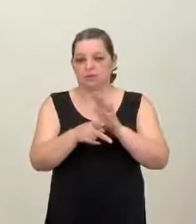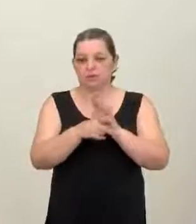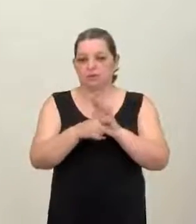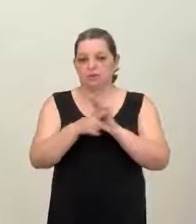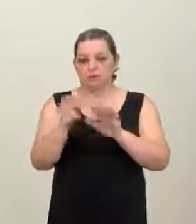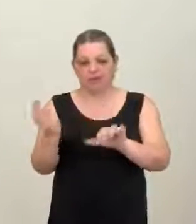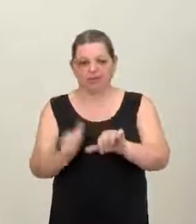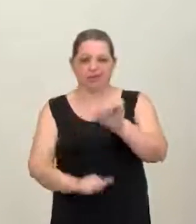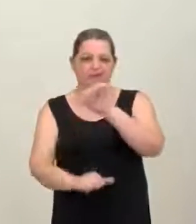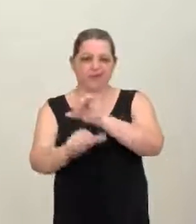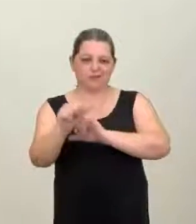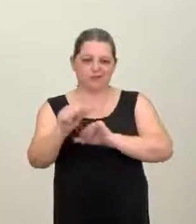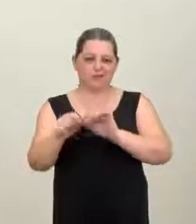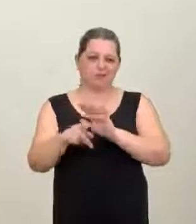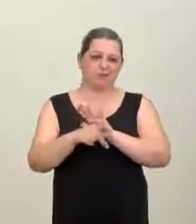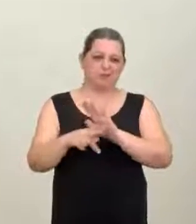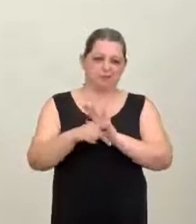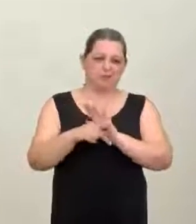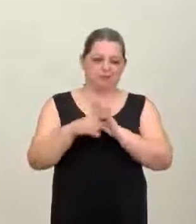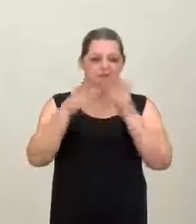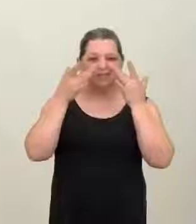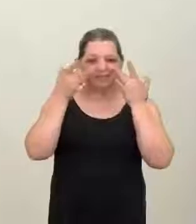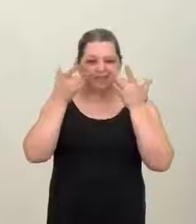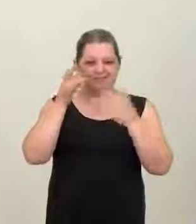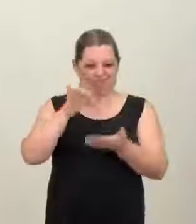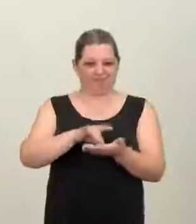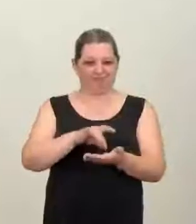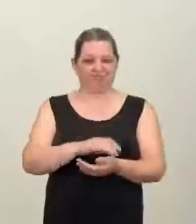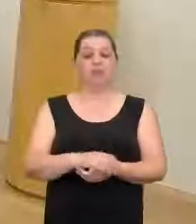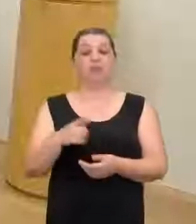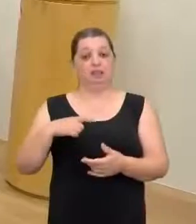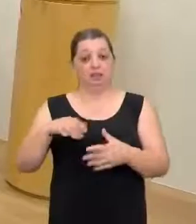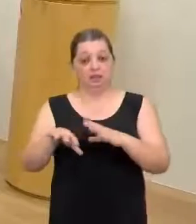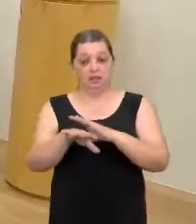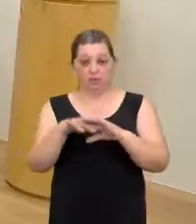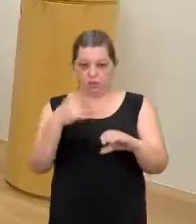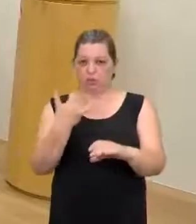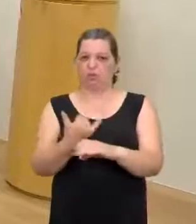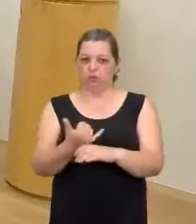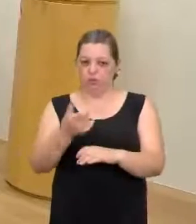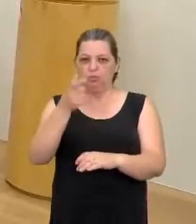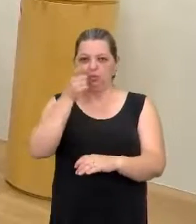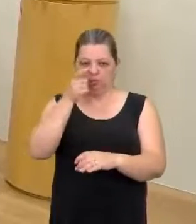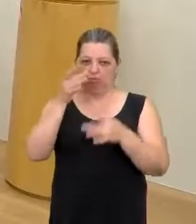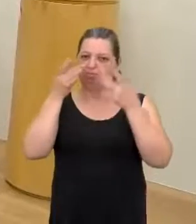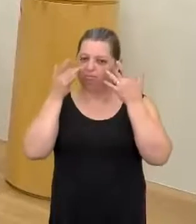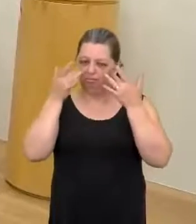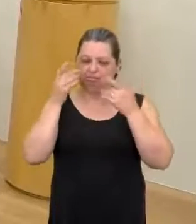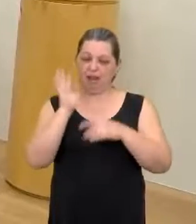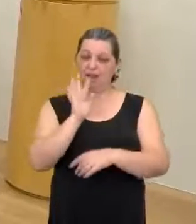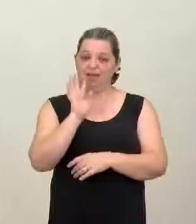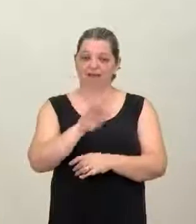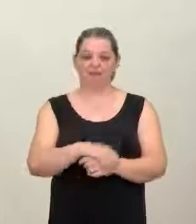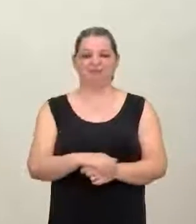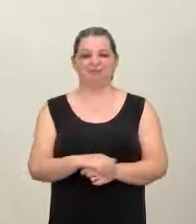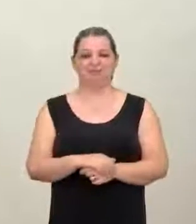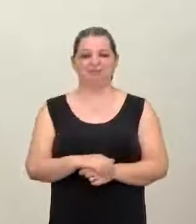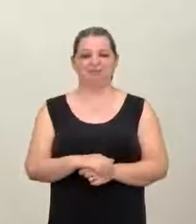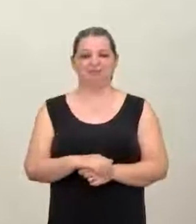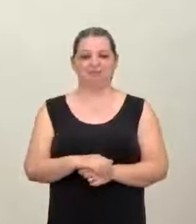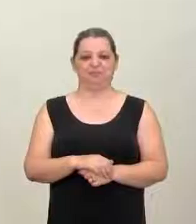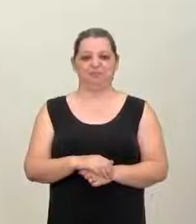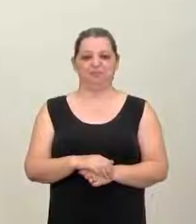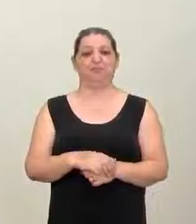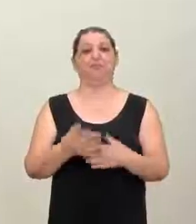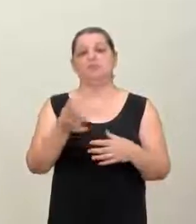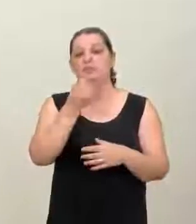teatro. Inclusive, tem muitos vídeos disso no YouTube, né? É bem interessante, você pode pesquisar lá que é bem legal. Bem legal. E aí,